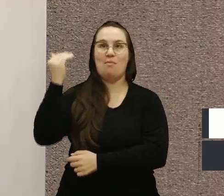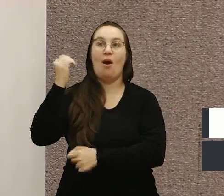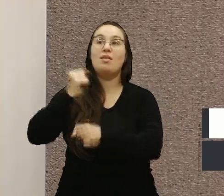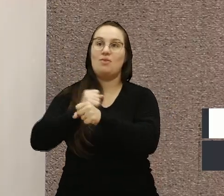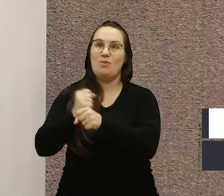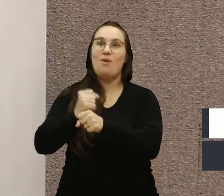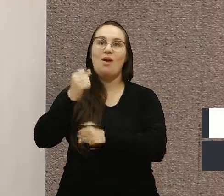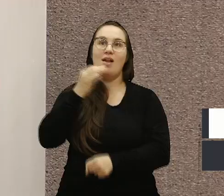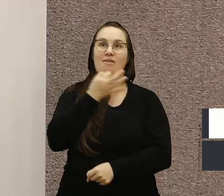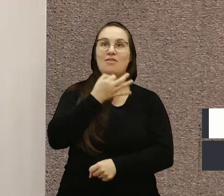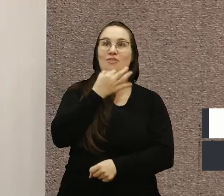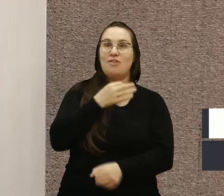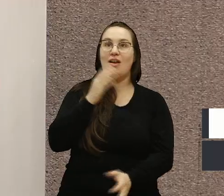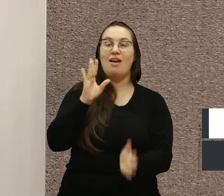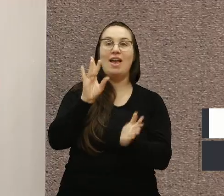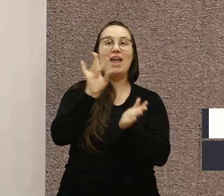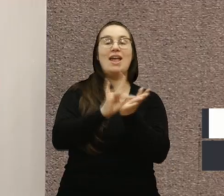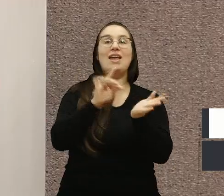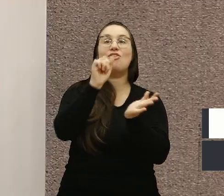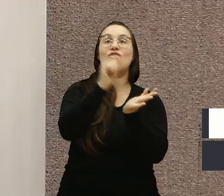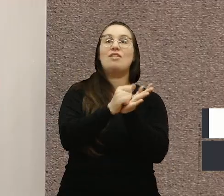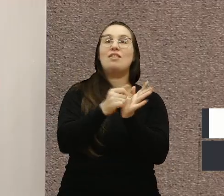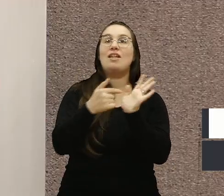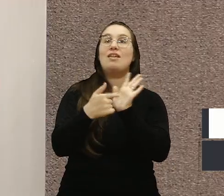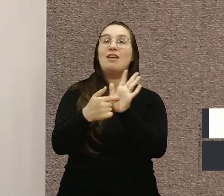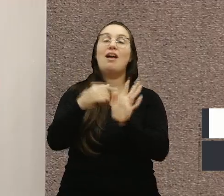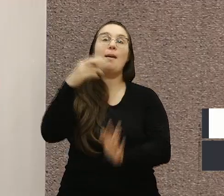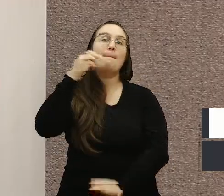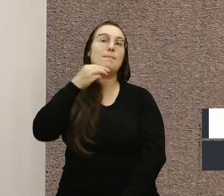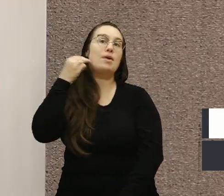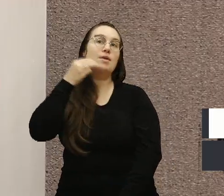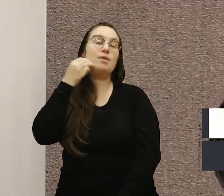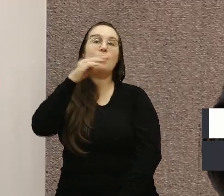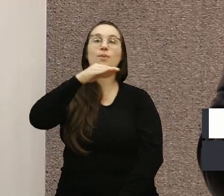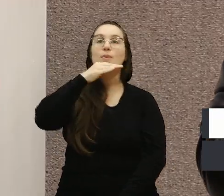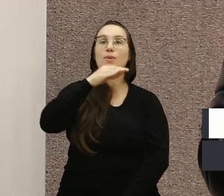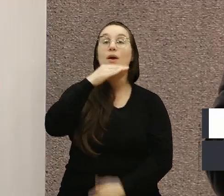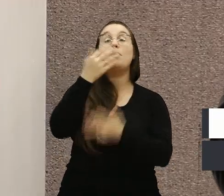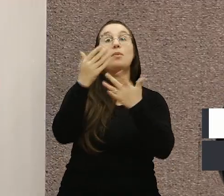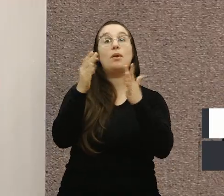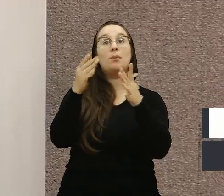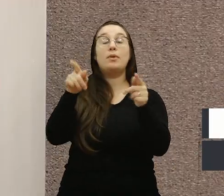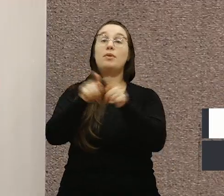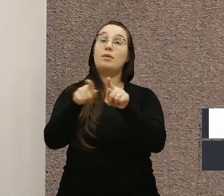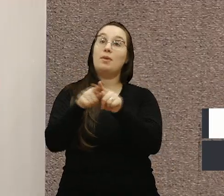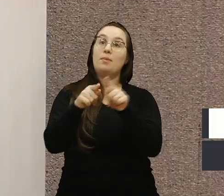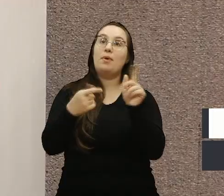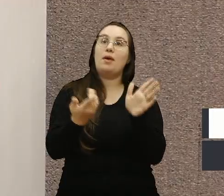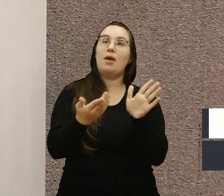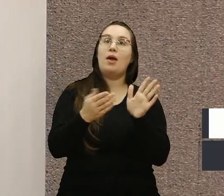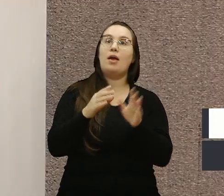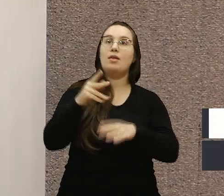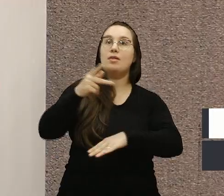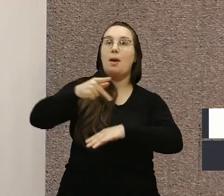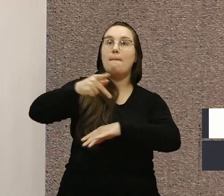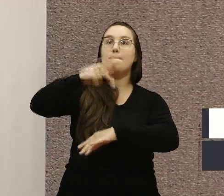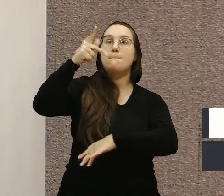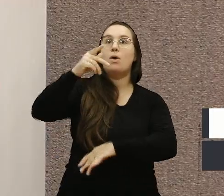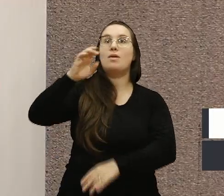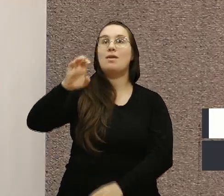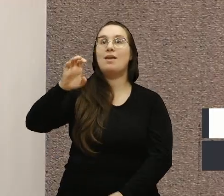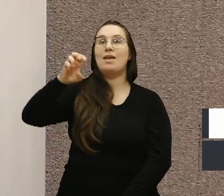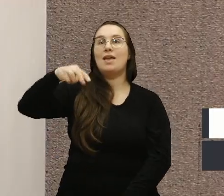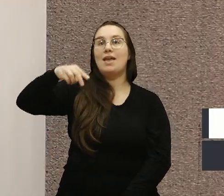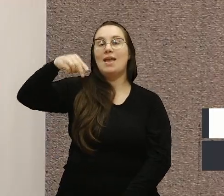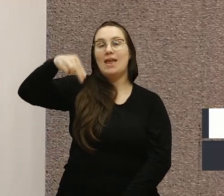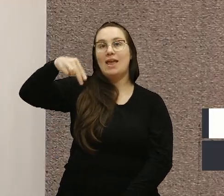E registrar a colega Marisol, colega Bortola, a quem parabenizo também, Bortola, por esta pós-graduação, esse MBA, que